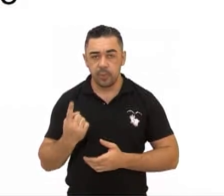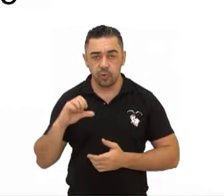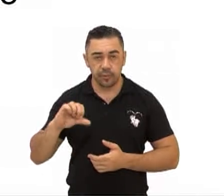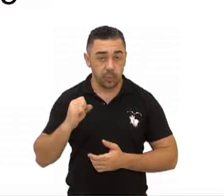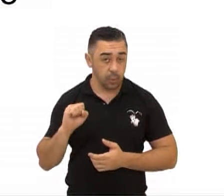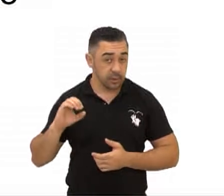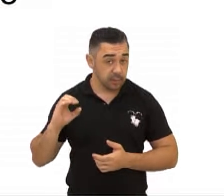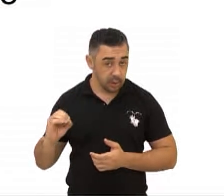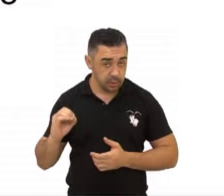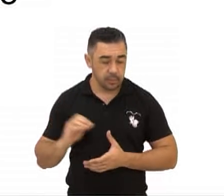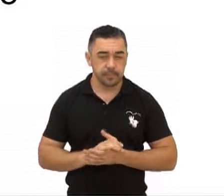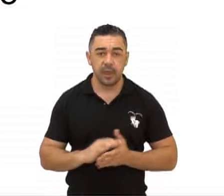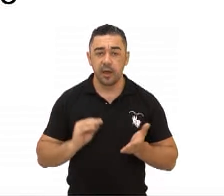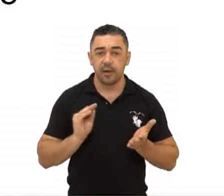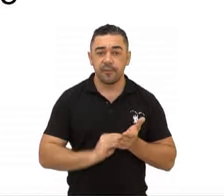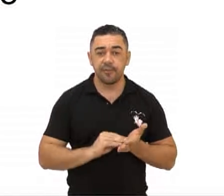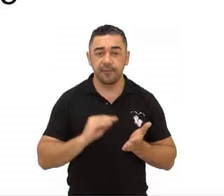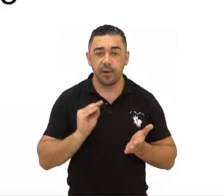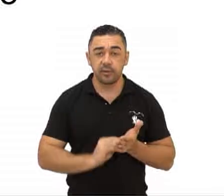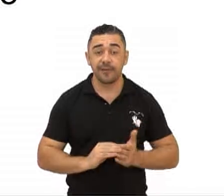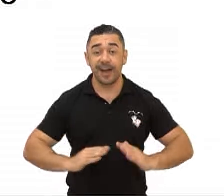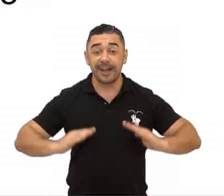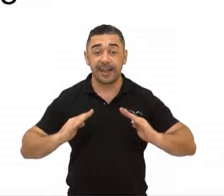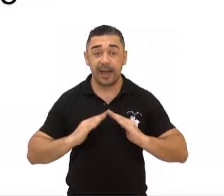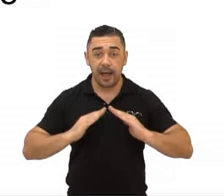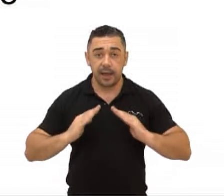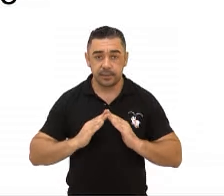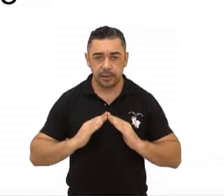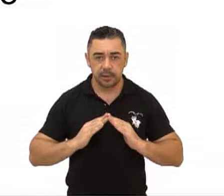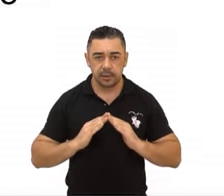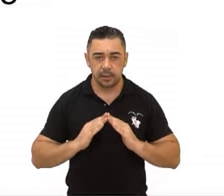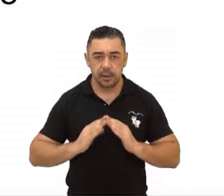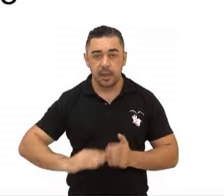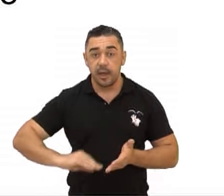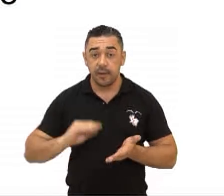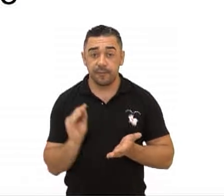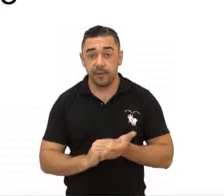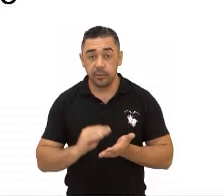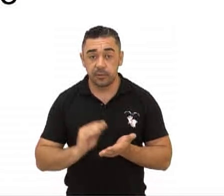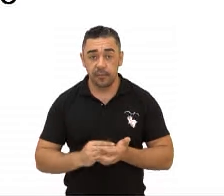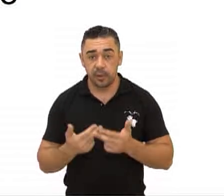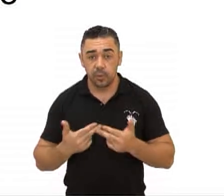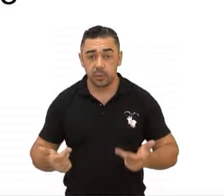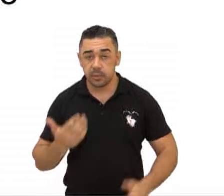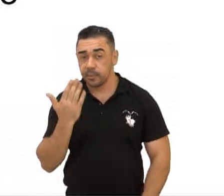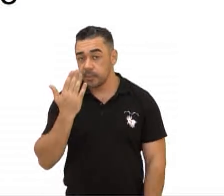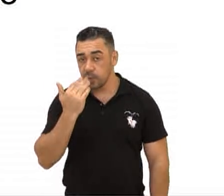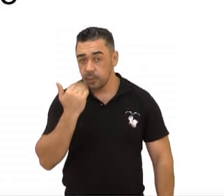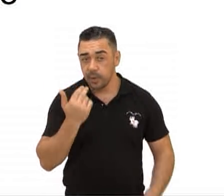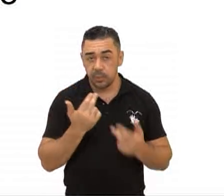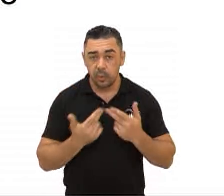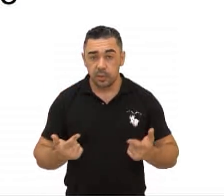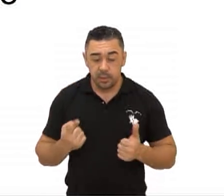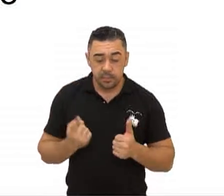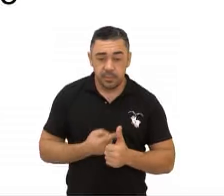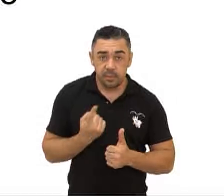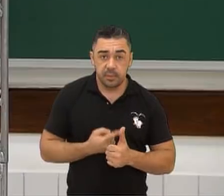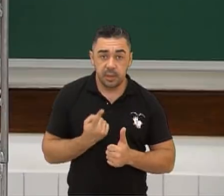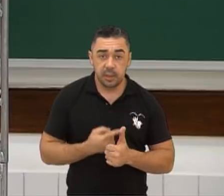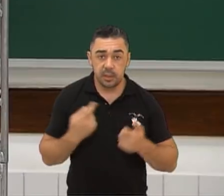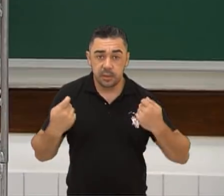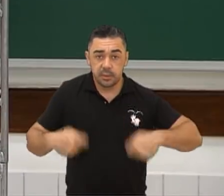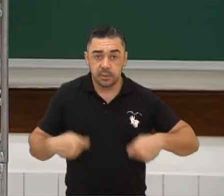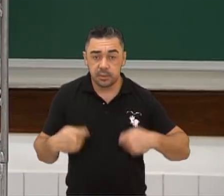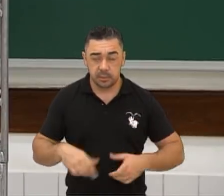1980, havia falta de moradias e de gêneros de primeira necessidade na União Soviética. O que é gênero de